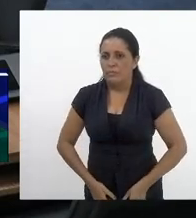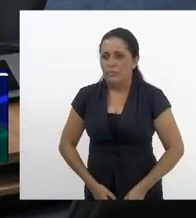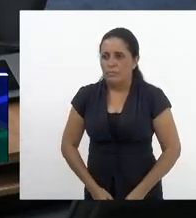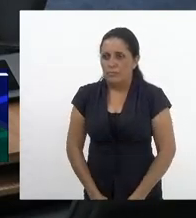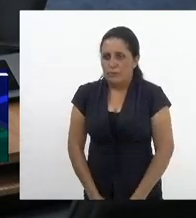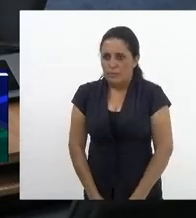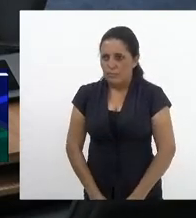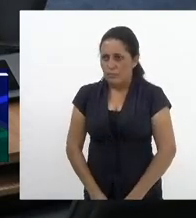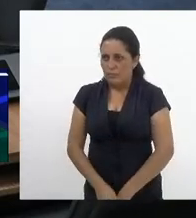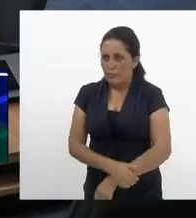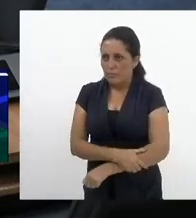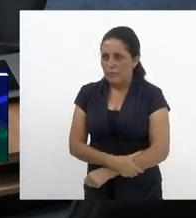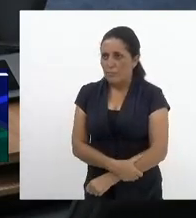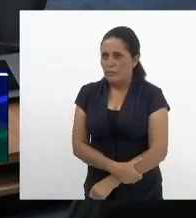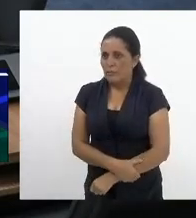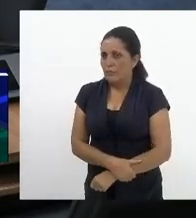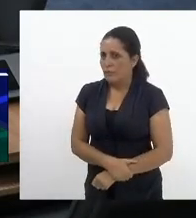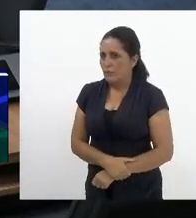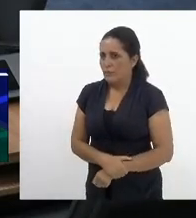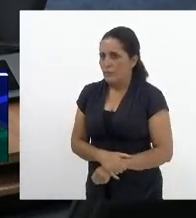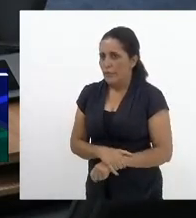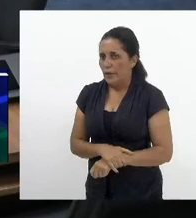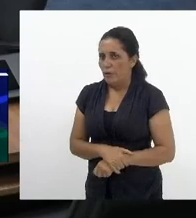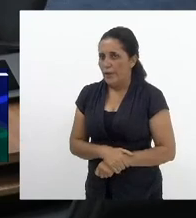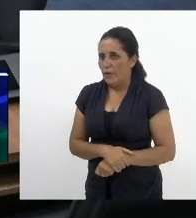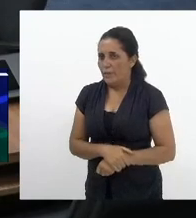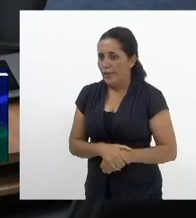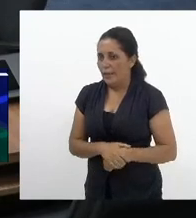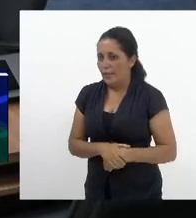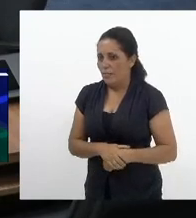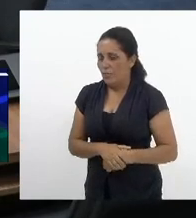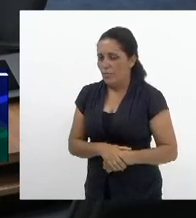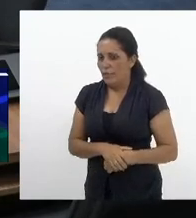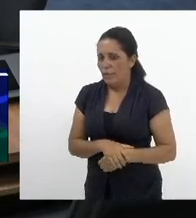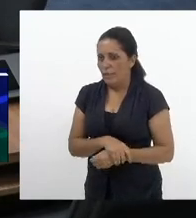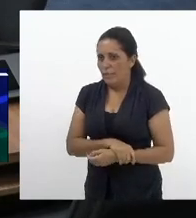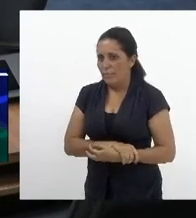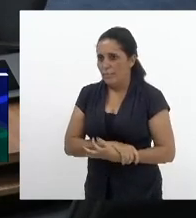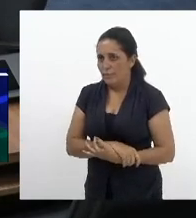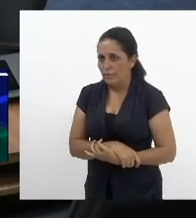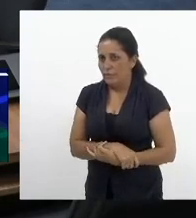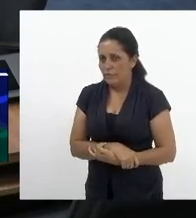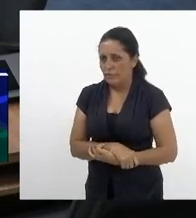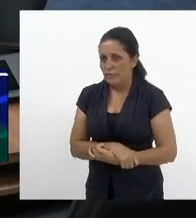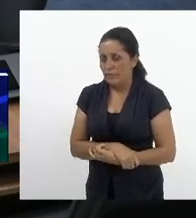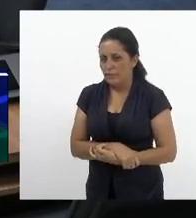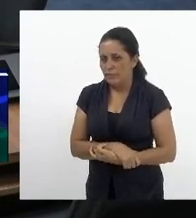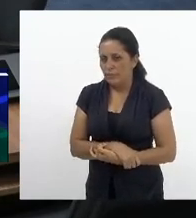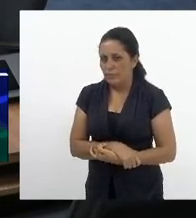definitivamente não consigo. Deputada, nós não ouvimos absolutamente nada.